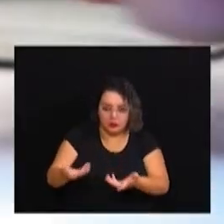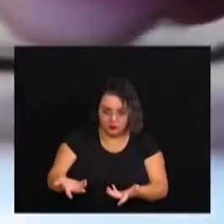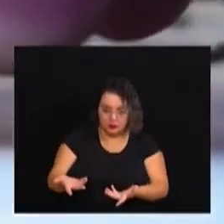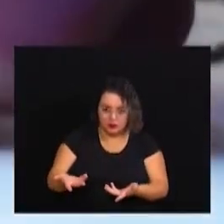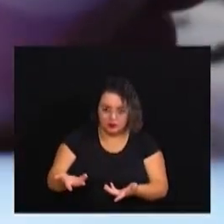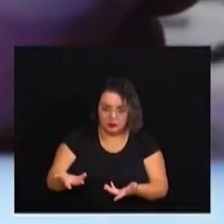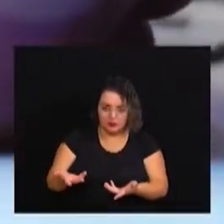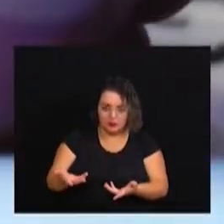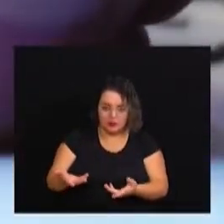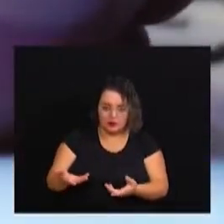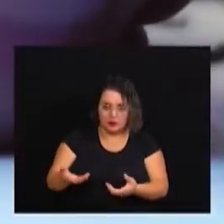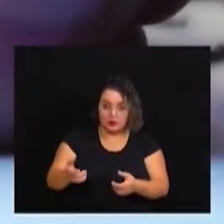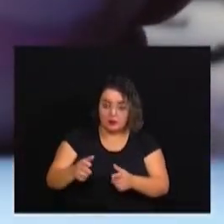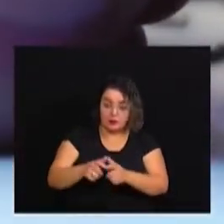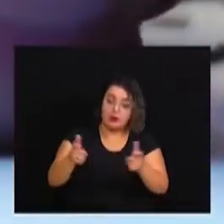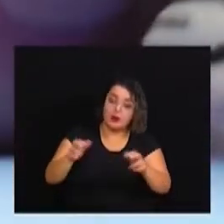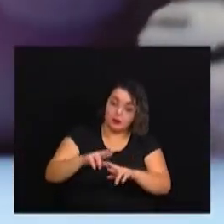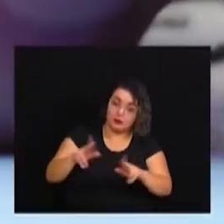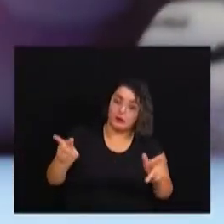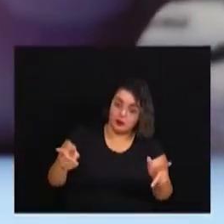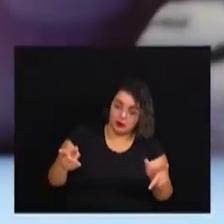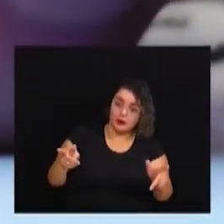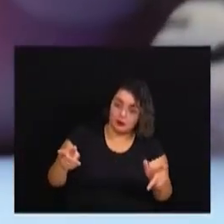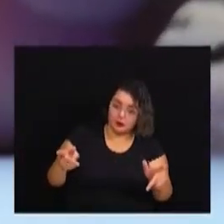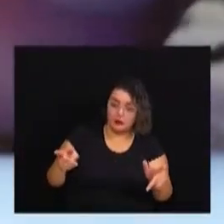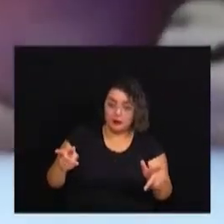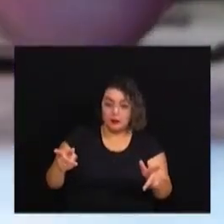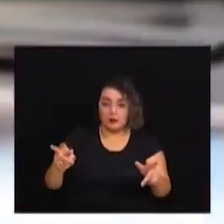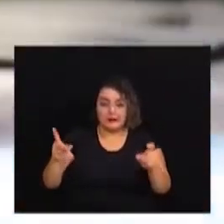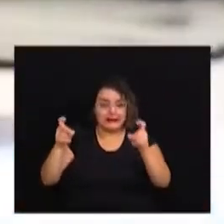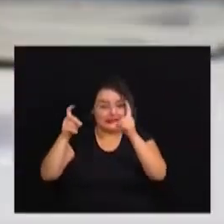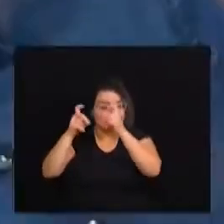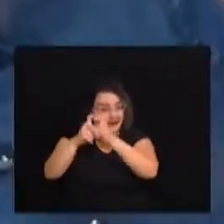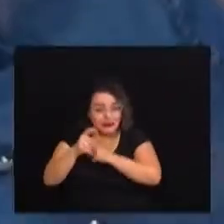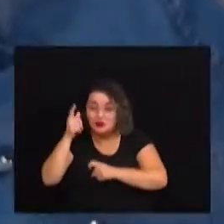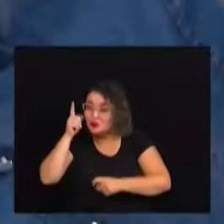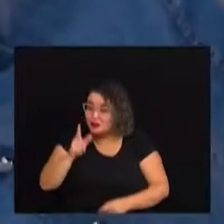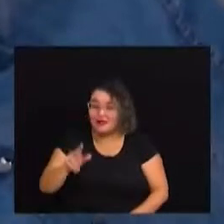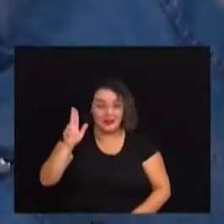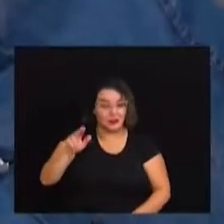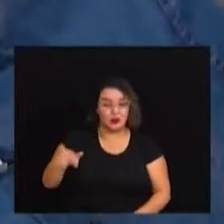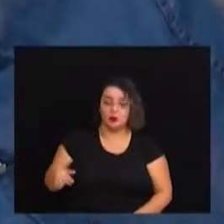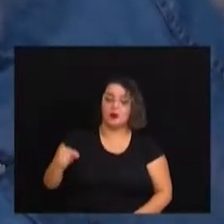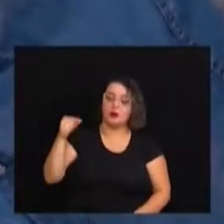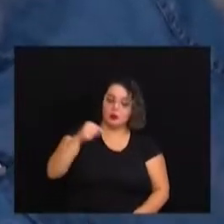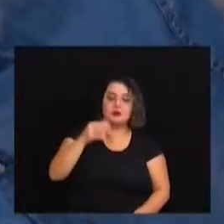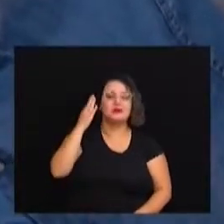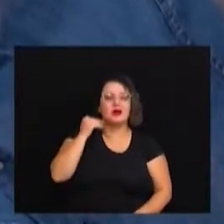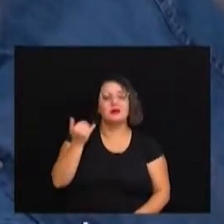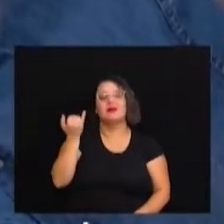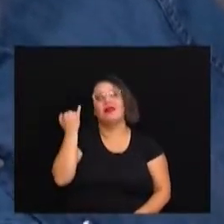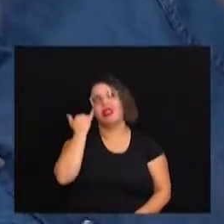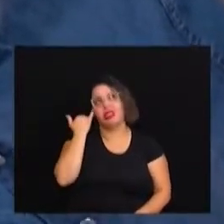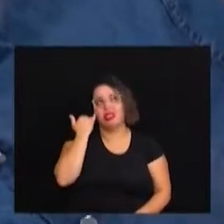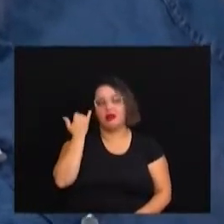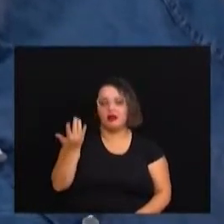descontrolado. Existe uma grande diferença entre os dois. Um tem uma dificuldade enorme e o outro sabe, mas tem